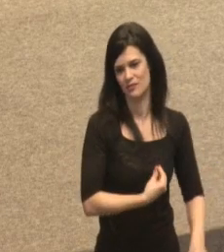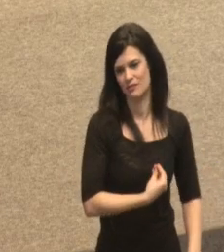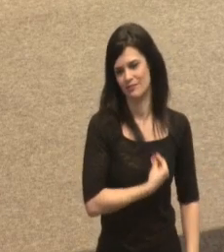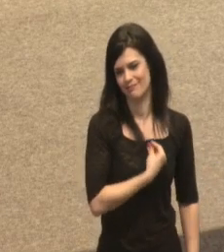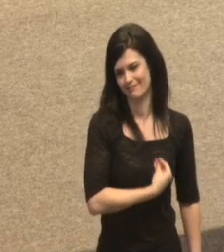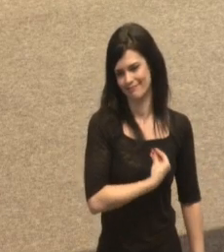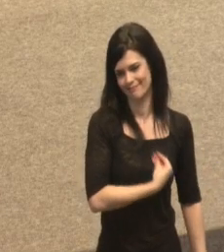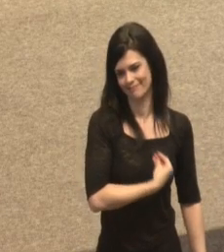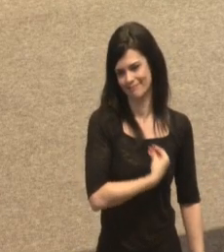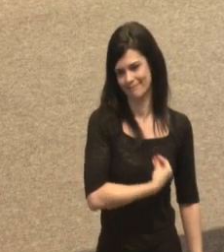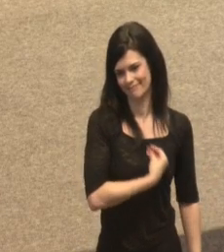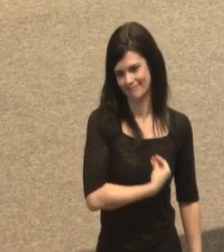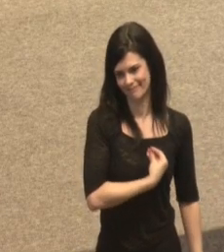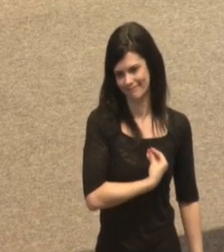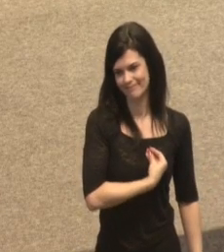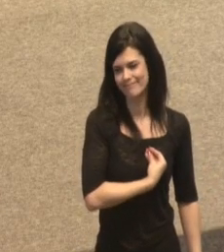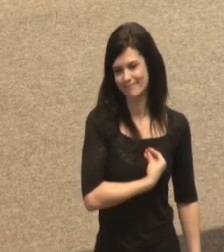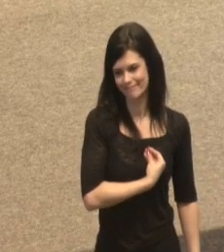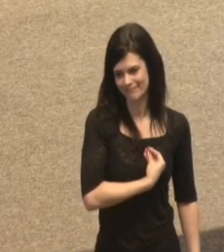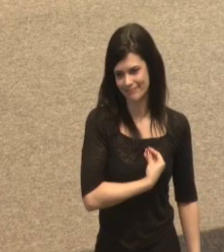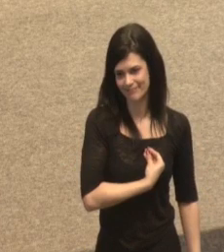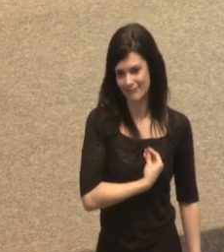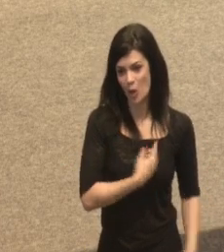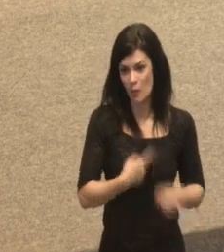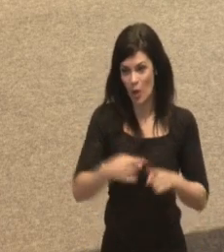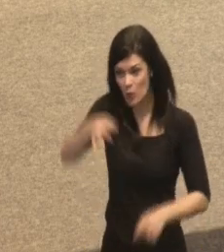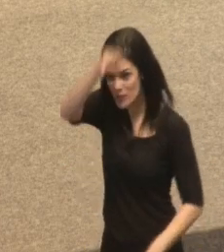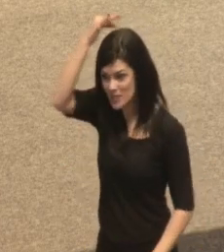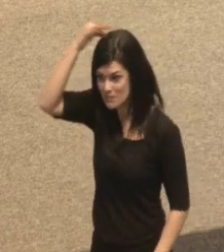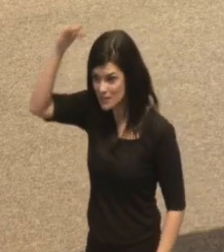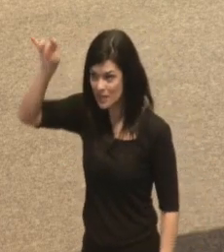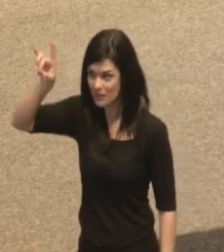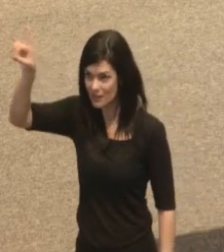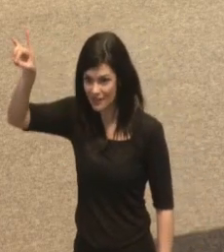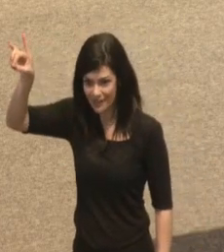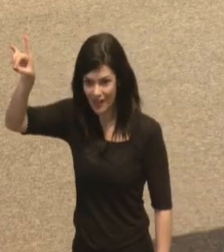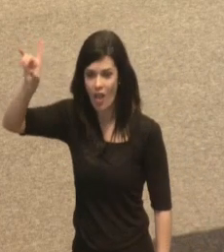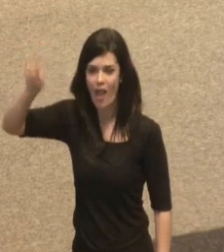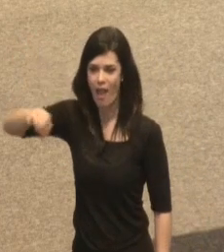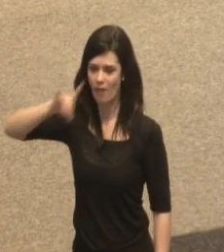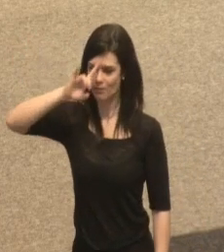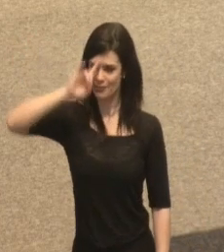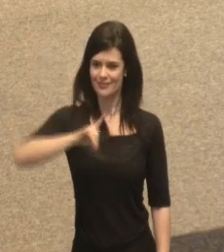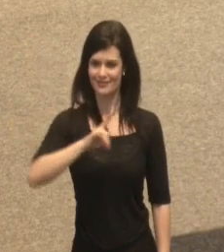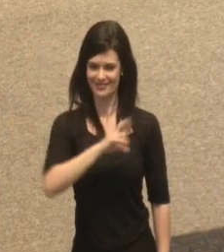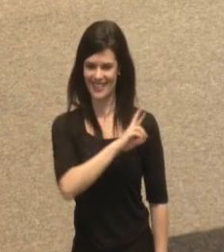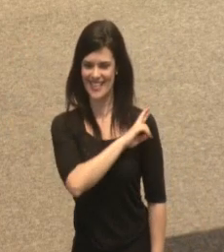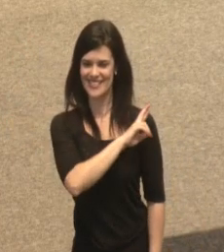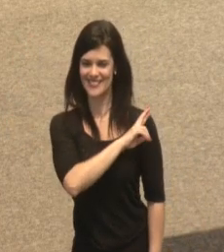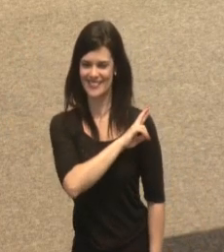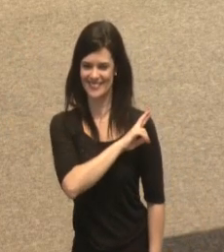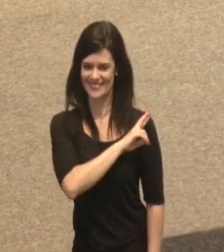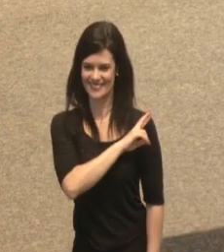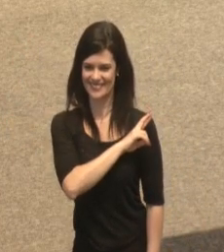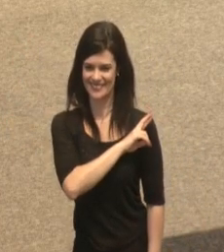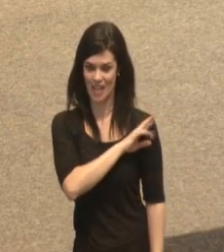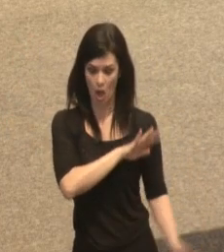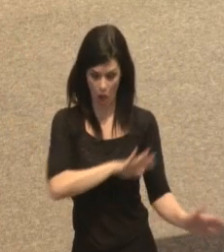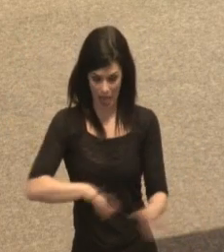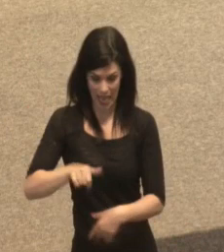nesse movimento liderado pelo Espírito Santo de Deus. E que nós, esse ano, temos um